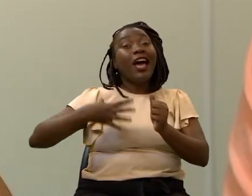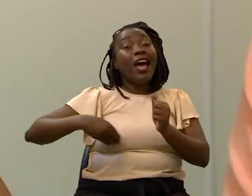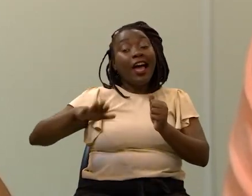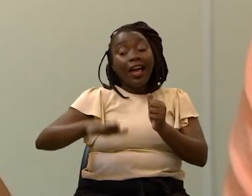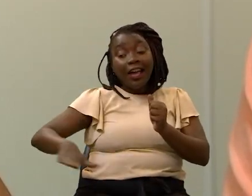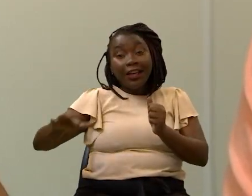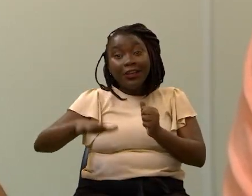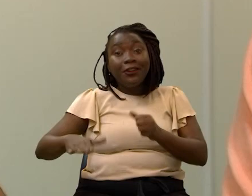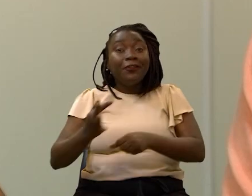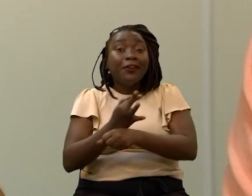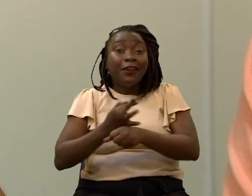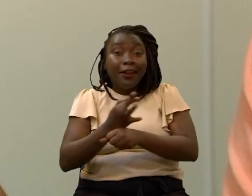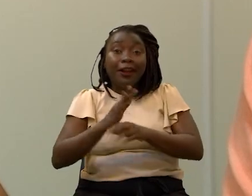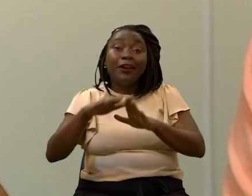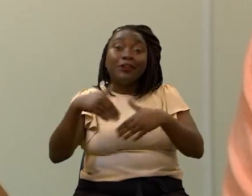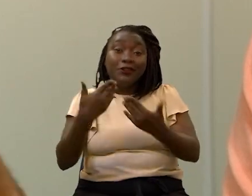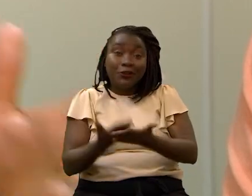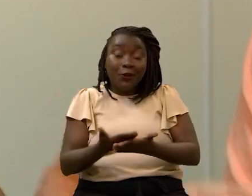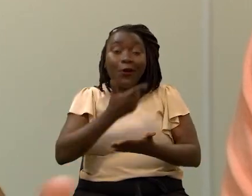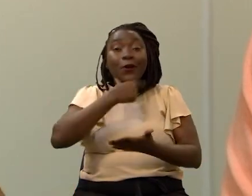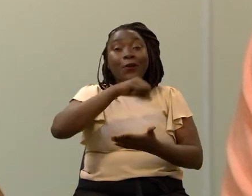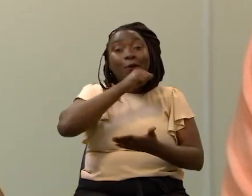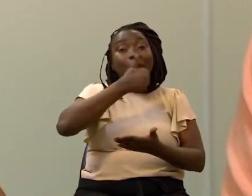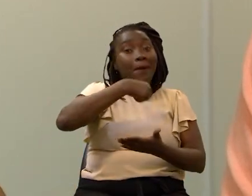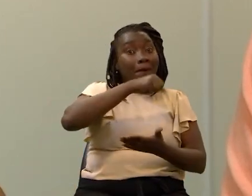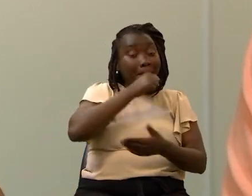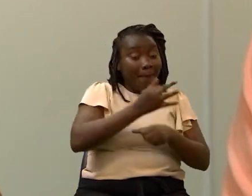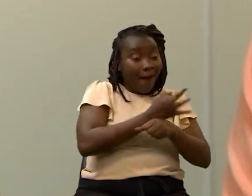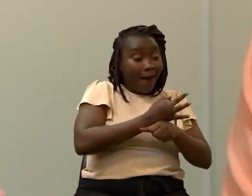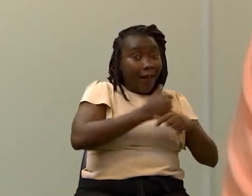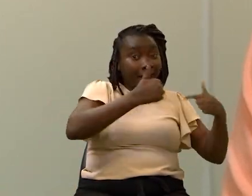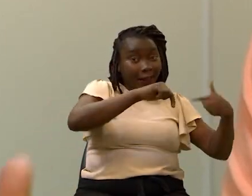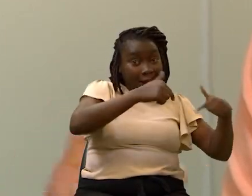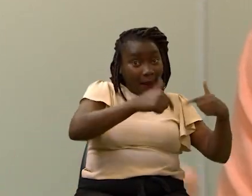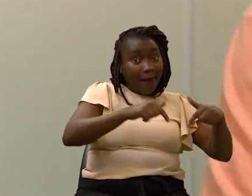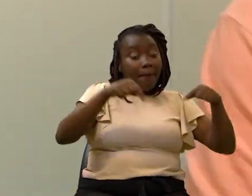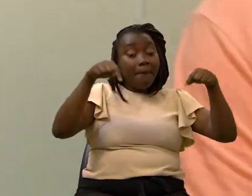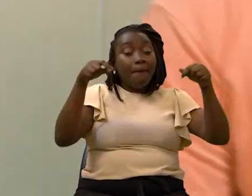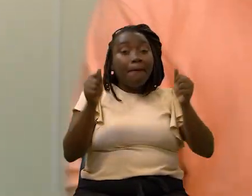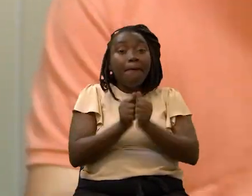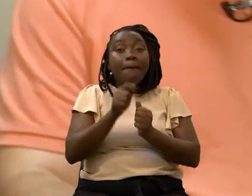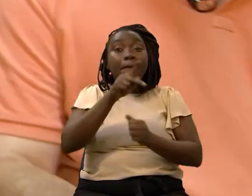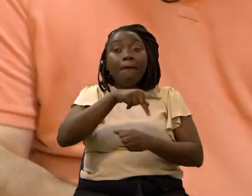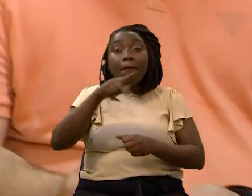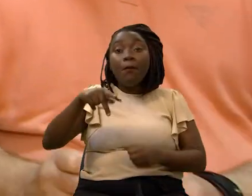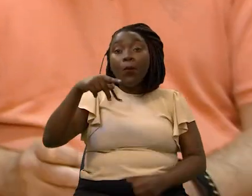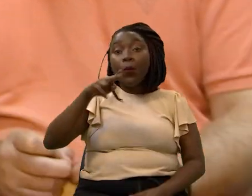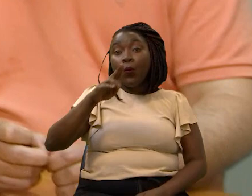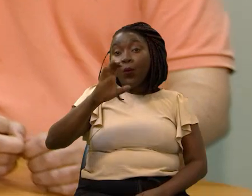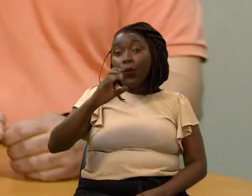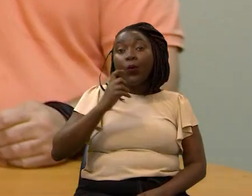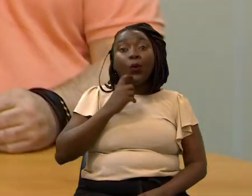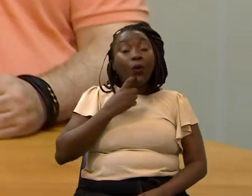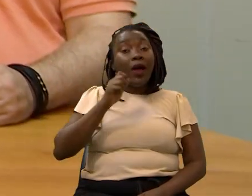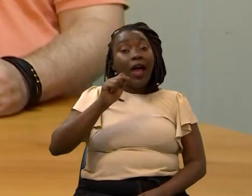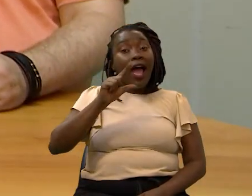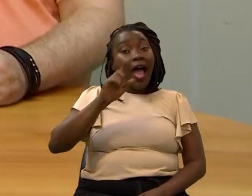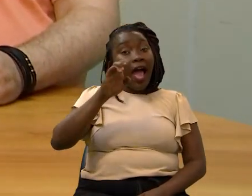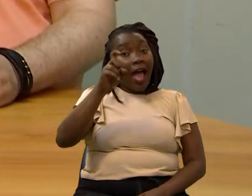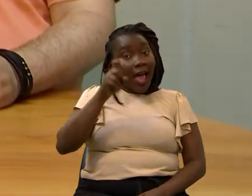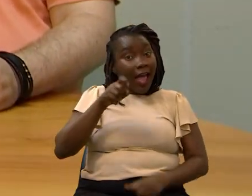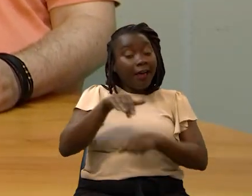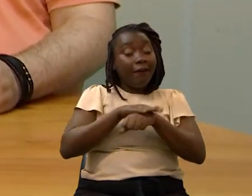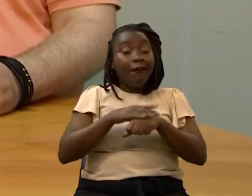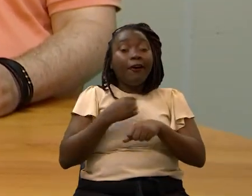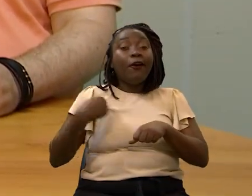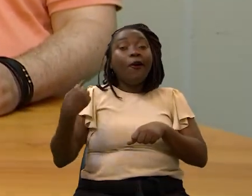filhos que estão de férias das escolas, os pais que estão de férias do trabalho. A gente está aqui com o professor da PUC Campinas, Alex Soares,